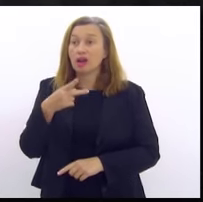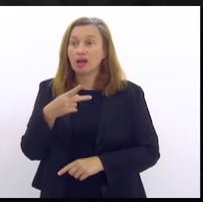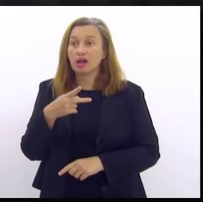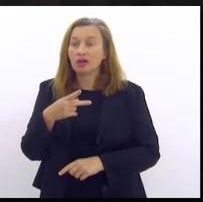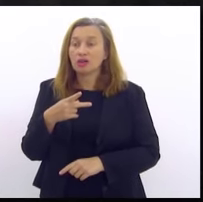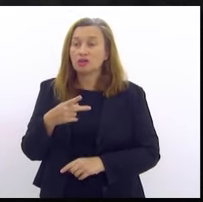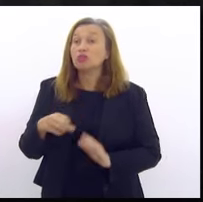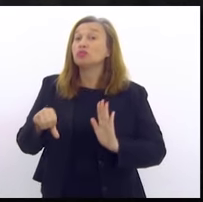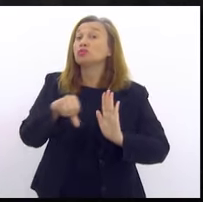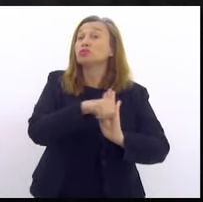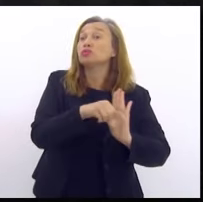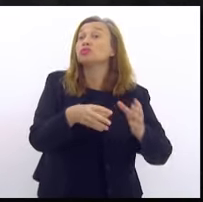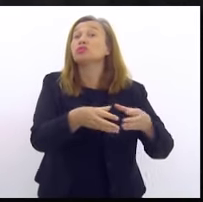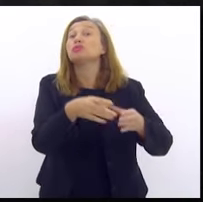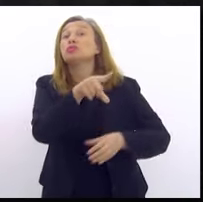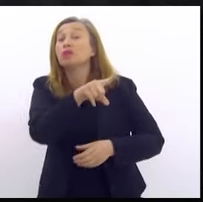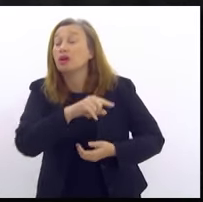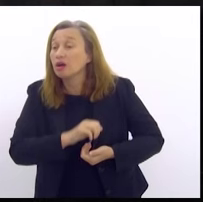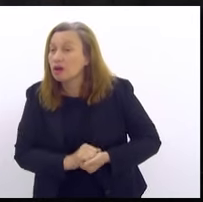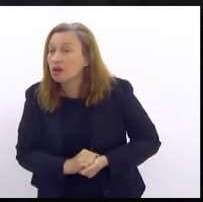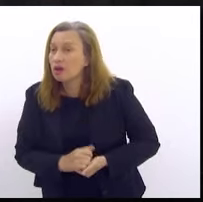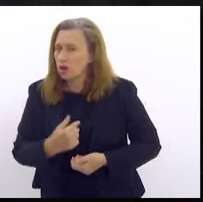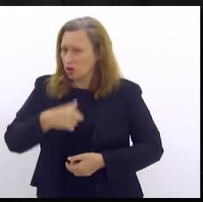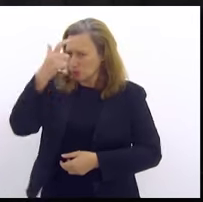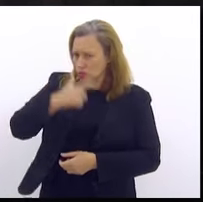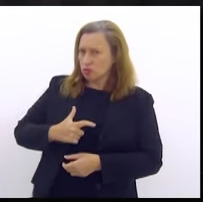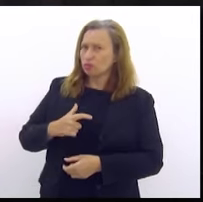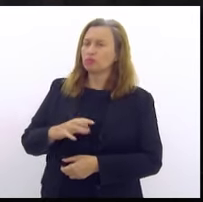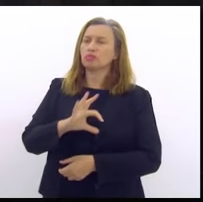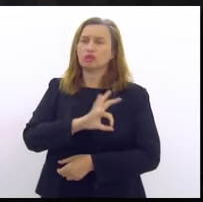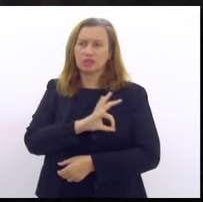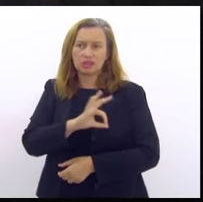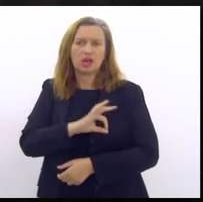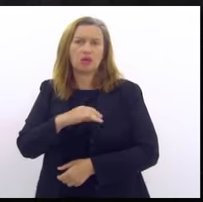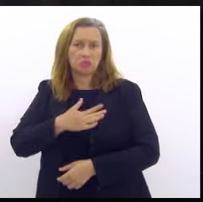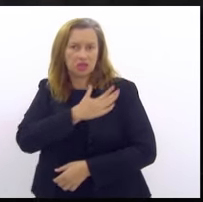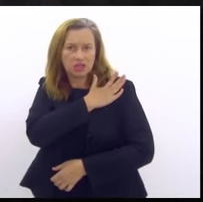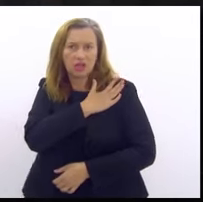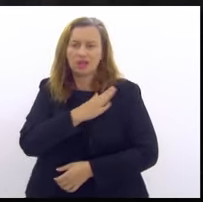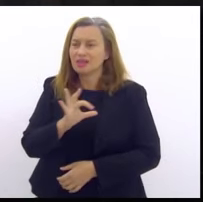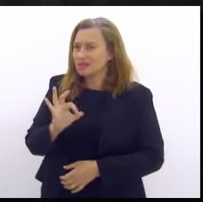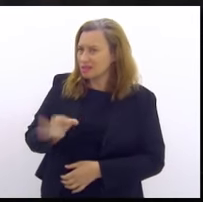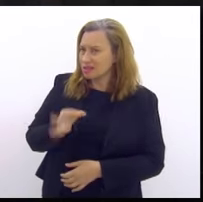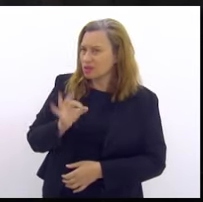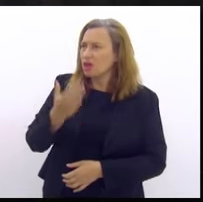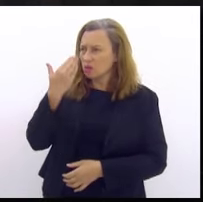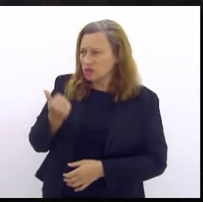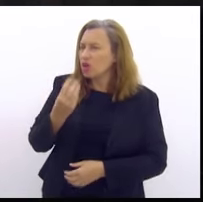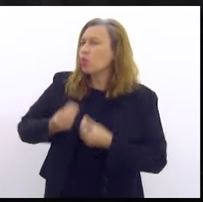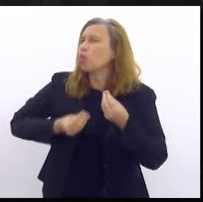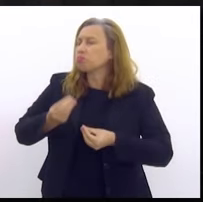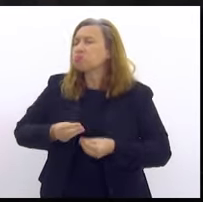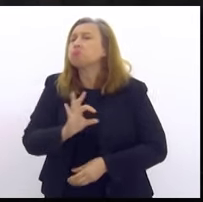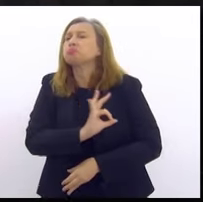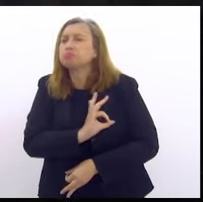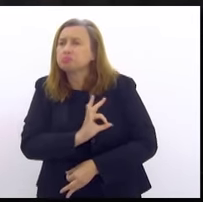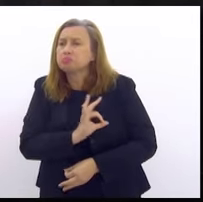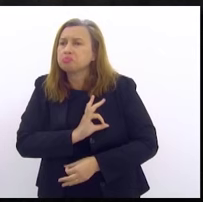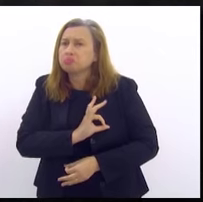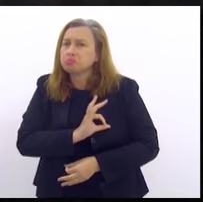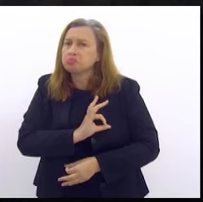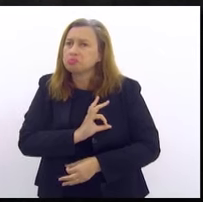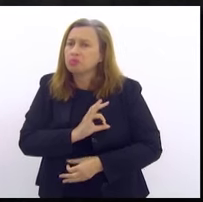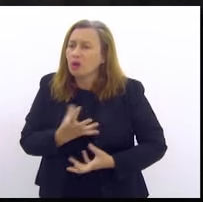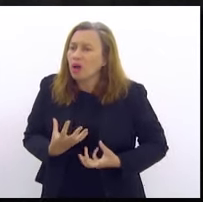dos criminosos. Eu sou policial militar. E automaticamente, eu sei como o policial normalmente é recebido